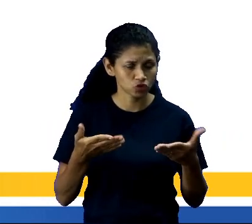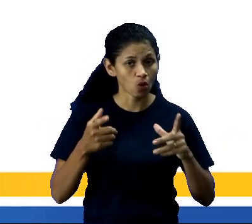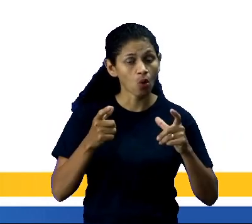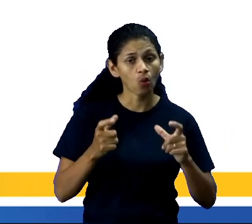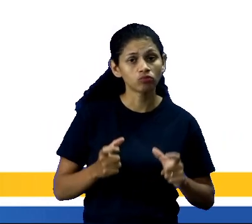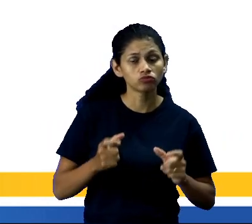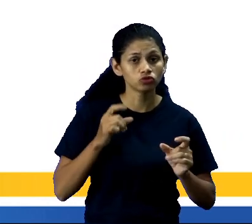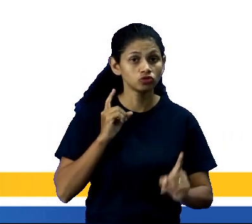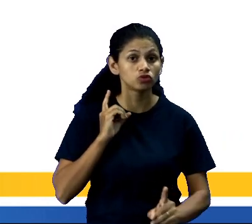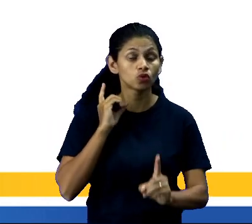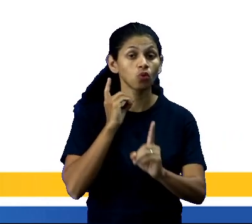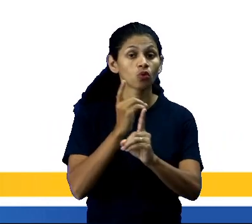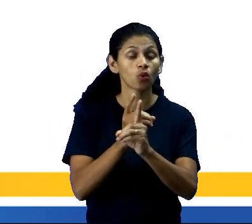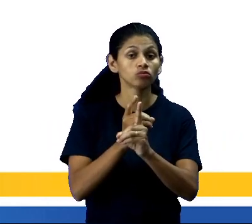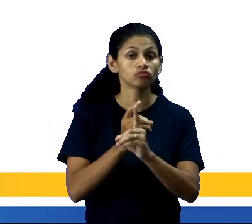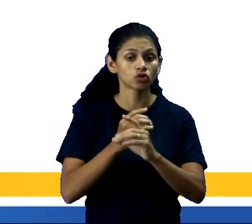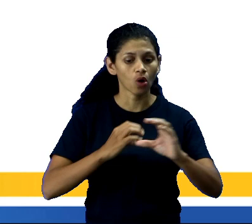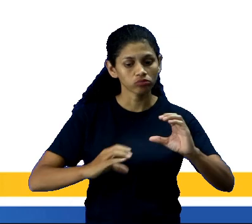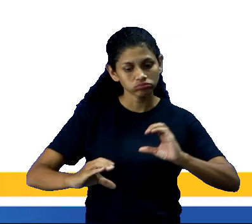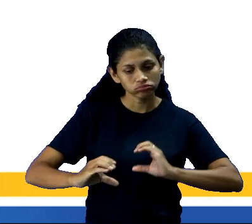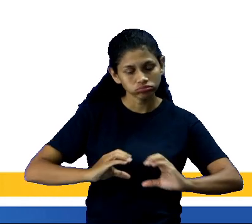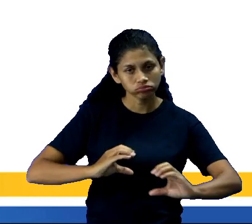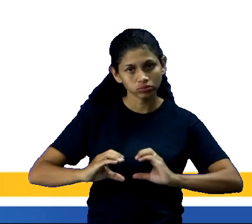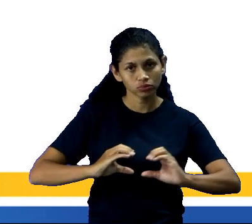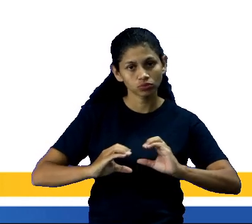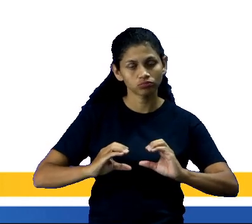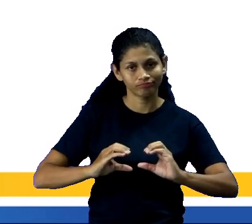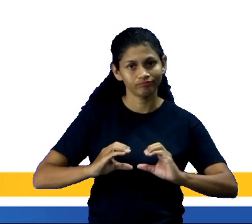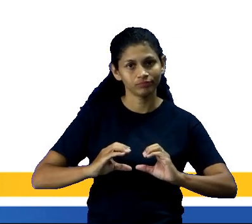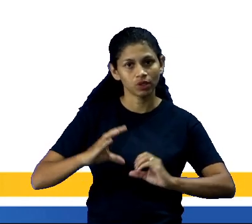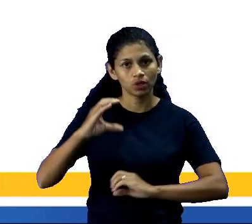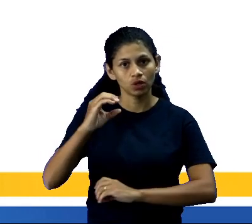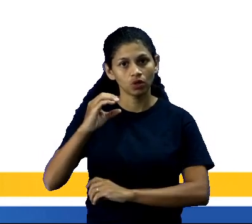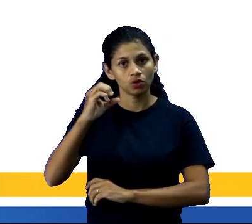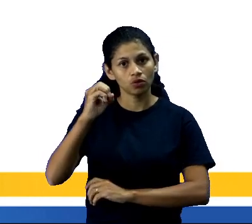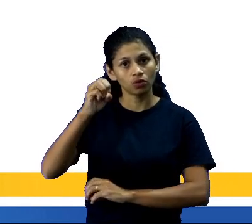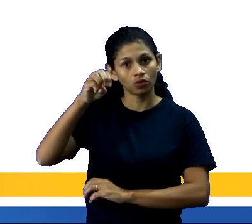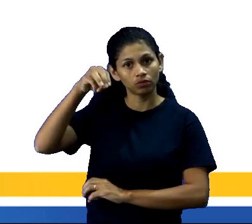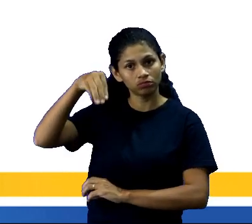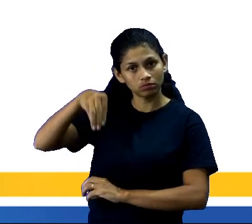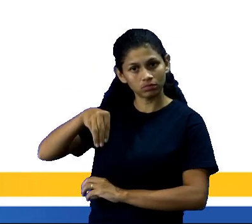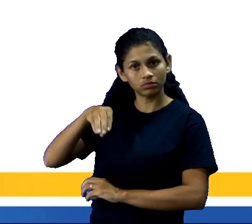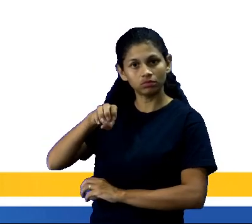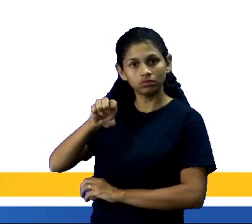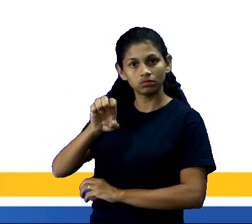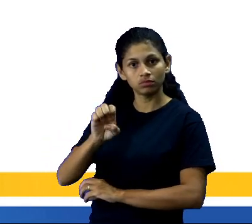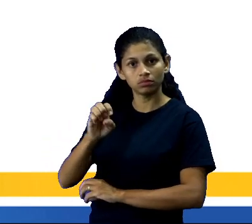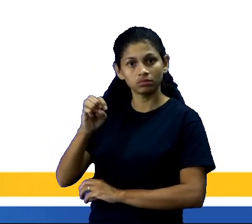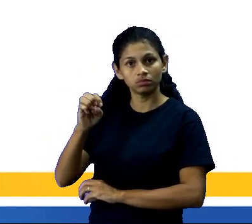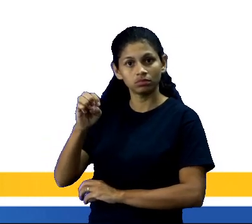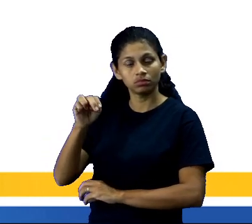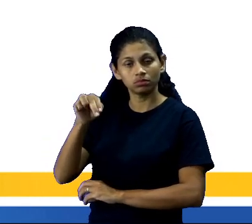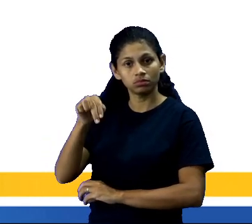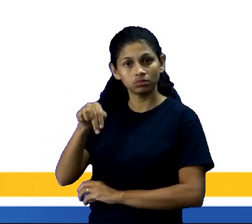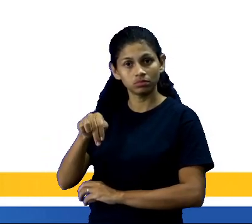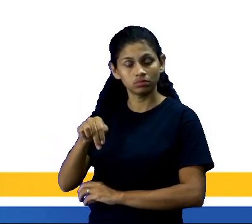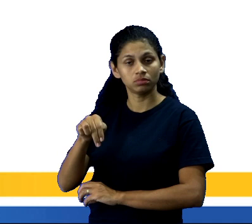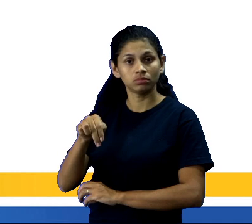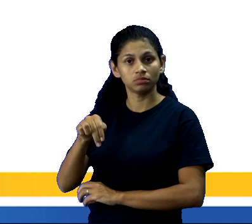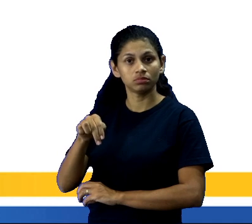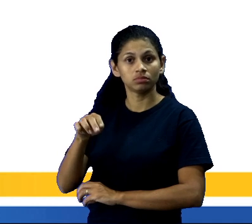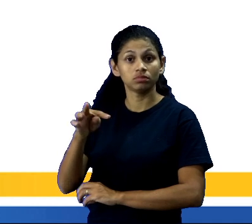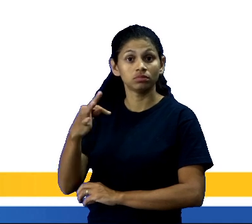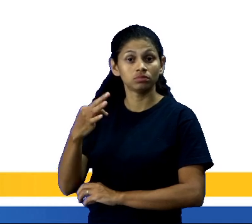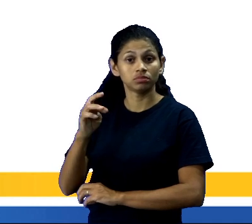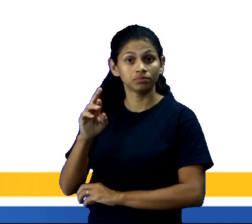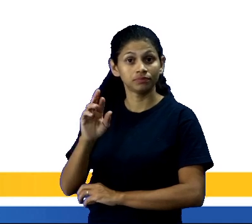lugares, né, que você encontra comentários sobre uma leitura. São exemplos, gente, não só nesses, mas são exemplos. Olha só, o que eu